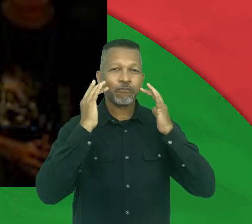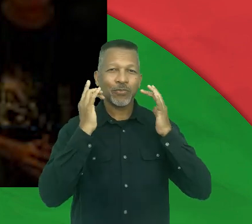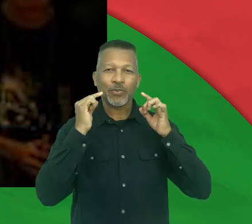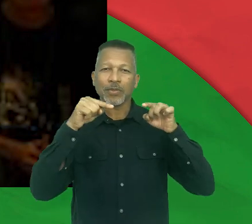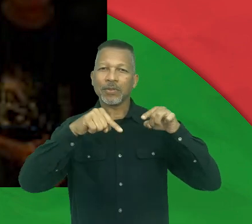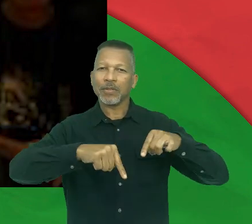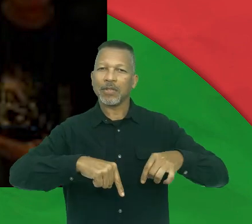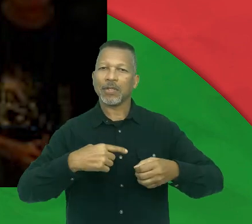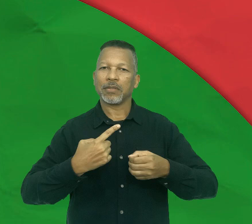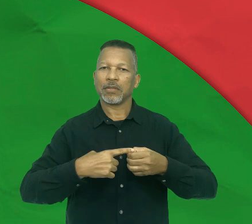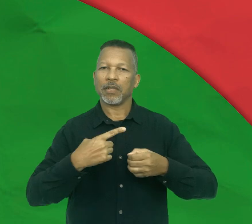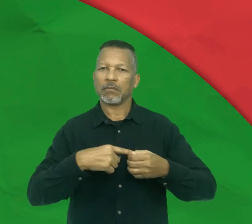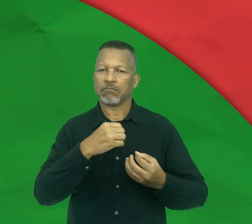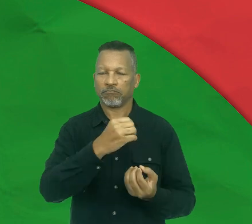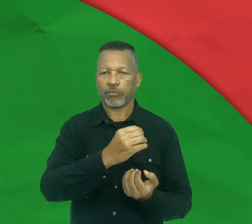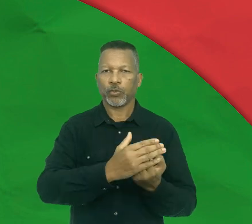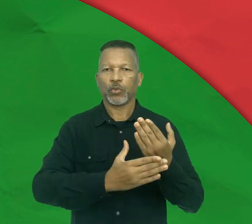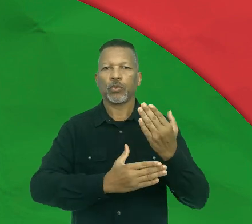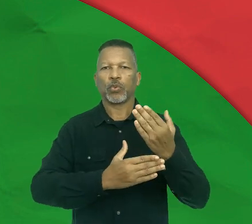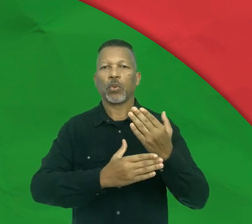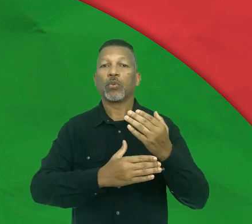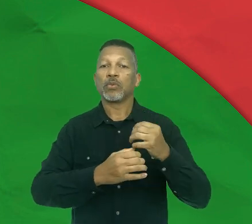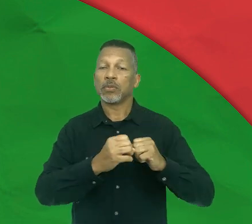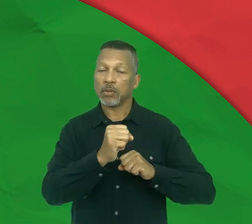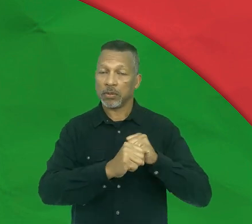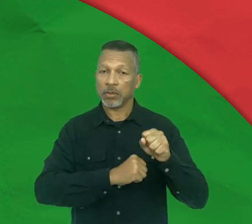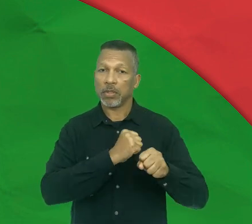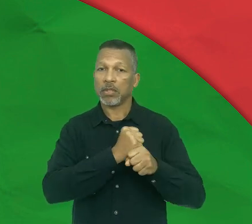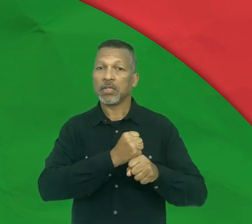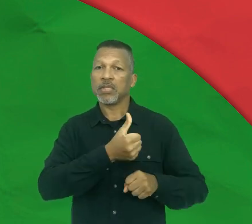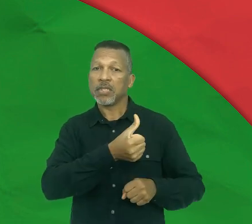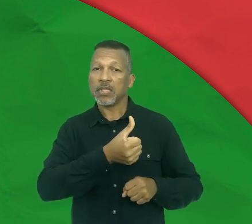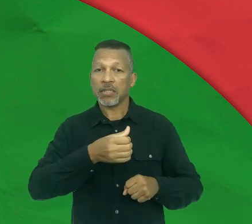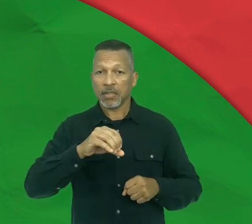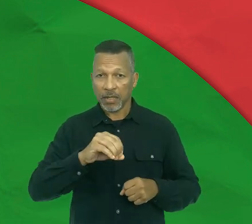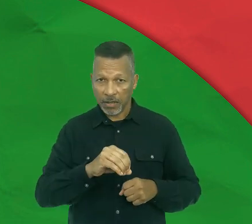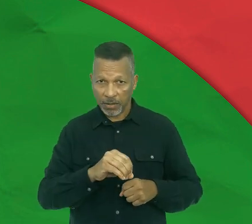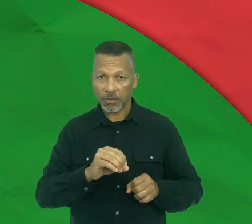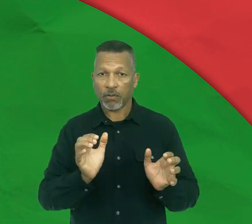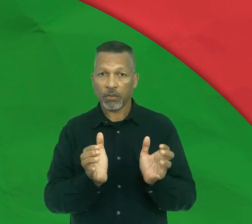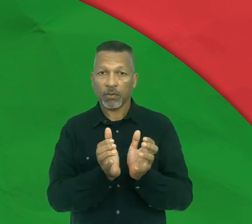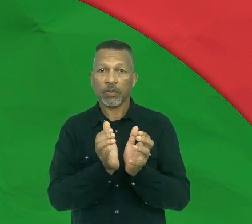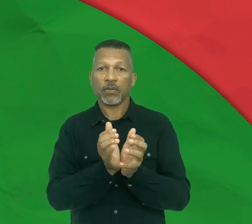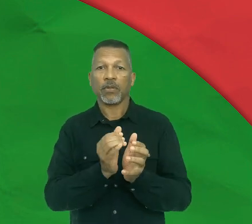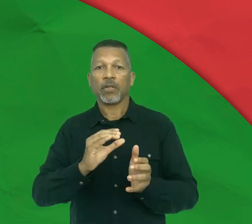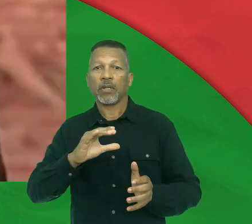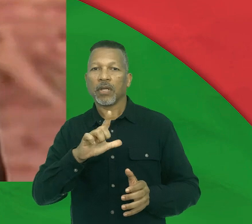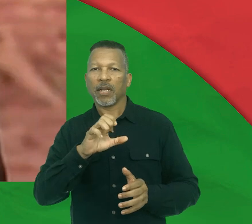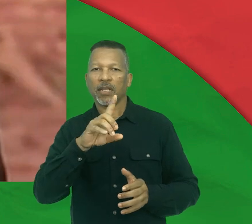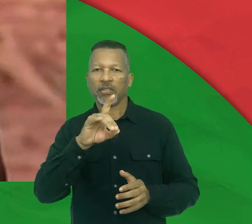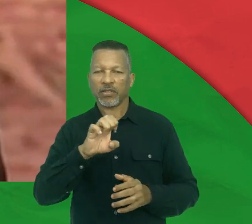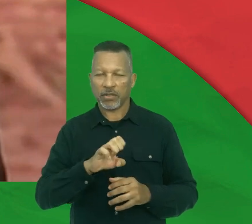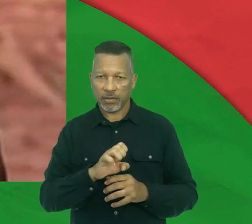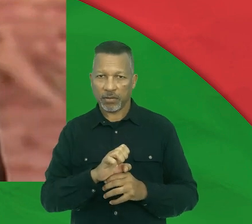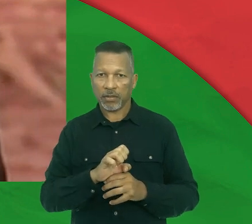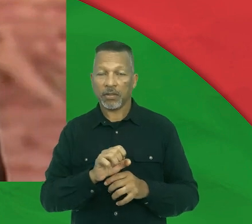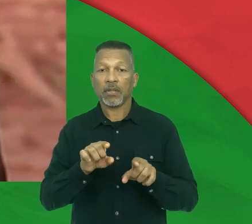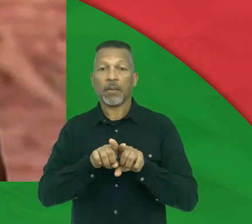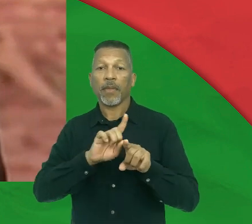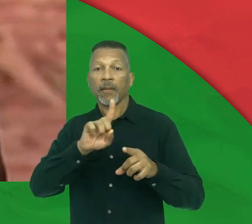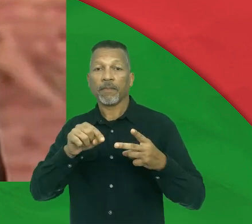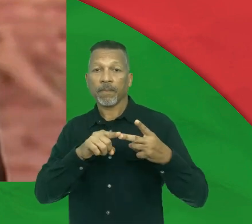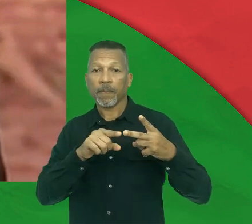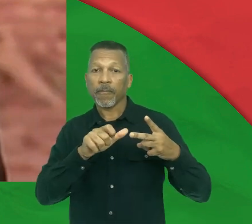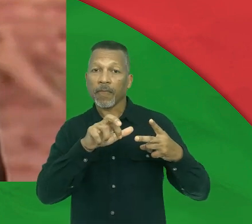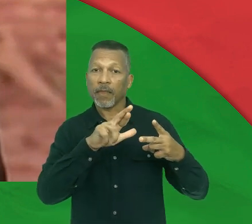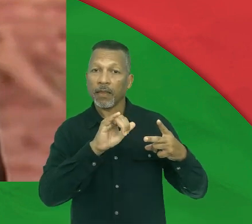cidade, onde criou no final dos anos 60 o grupo de teatro Cleide Iácones. Ricardo Maia